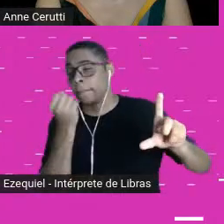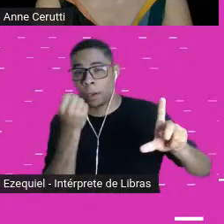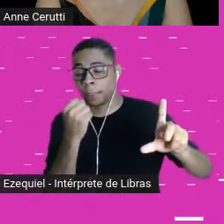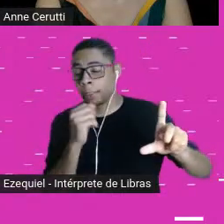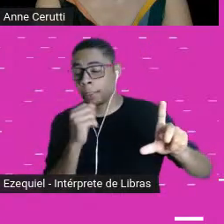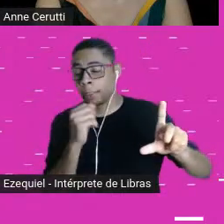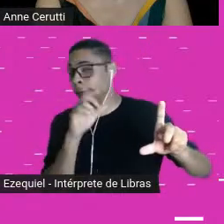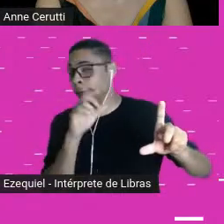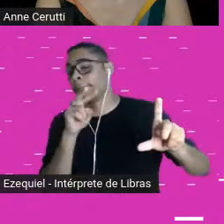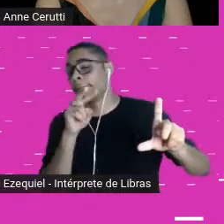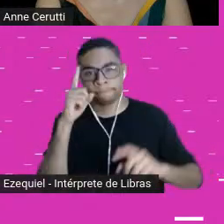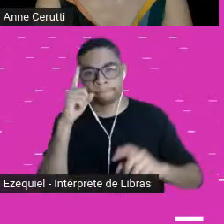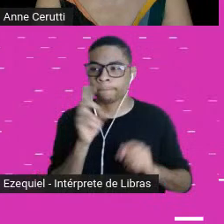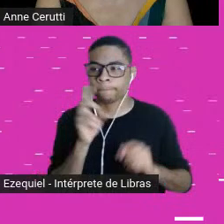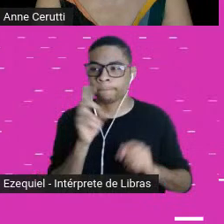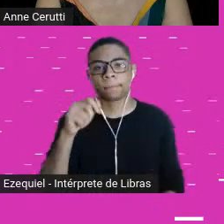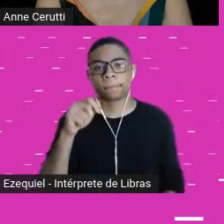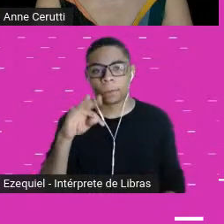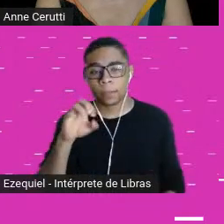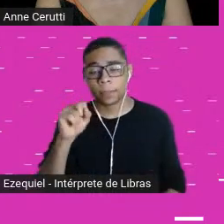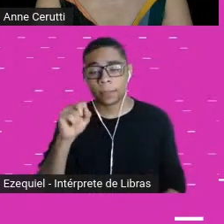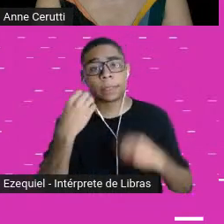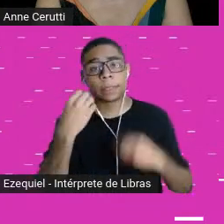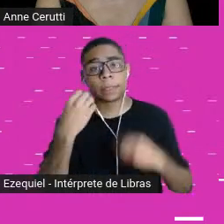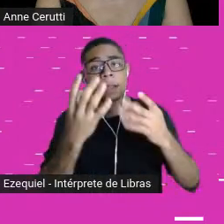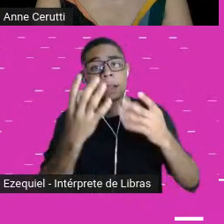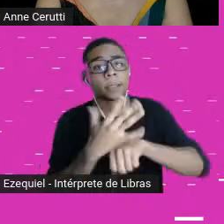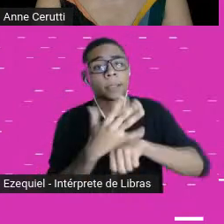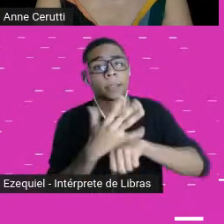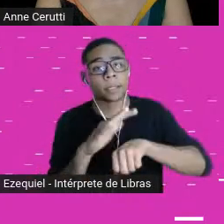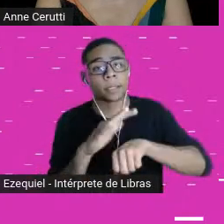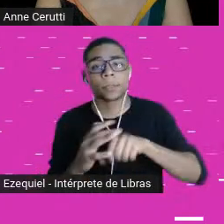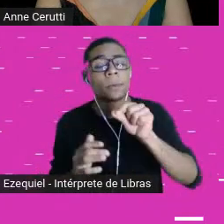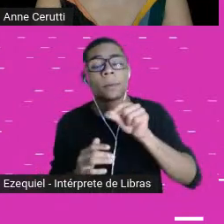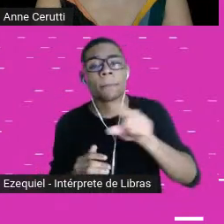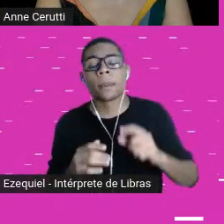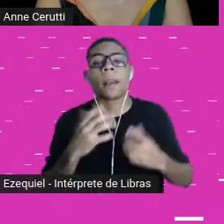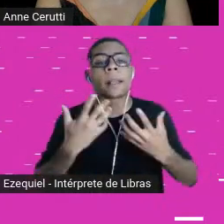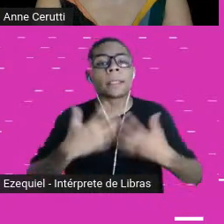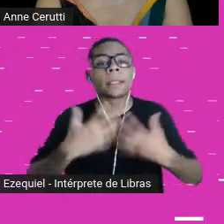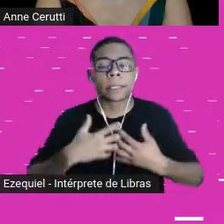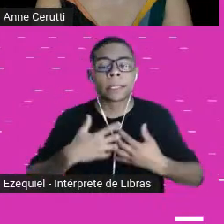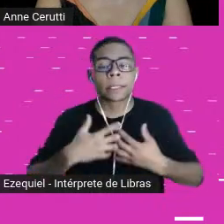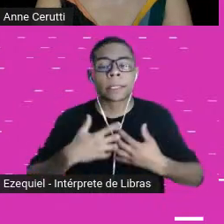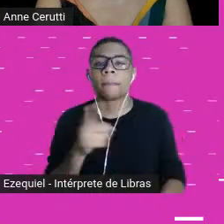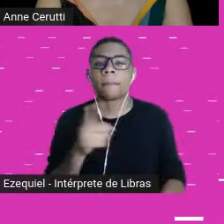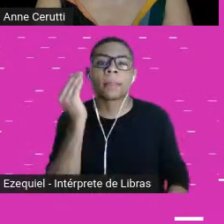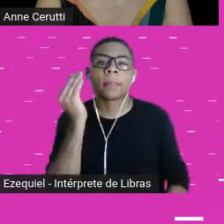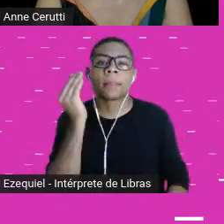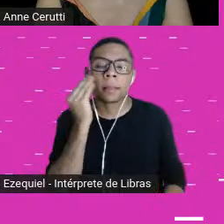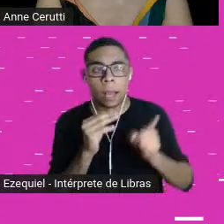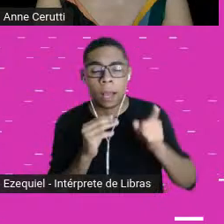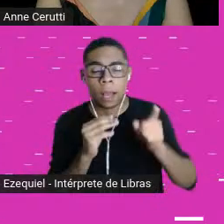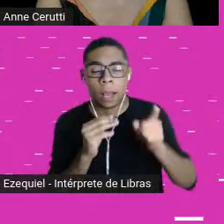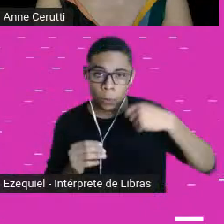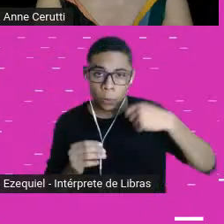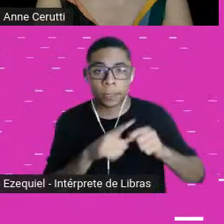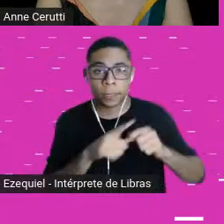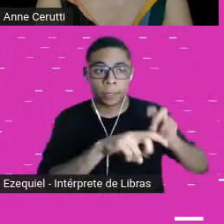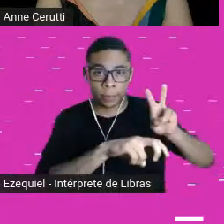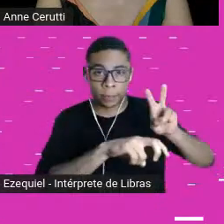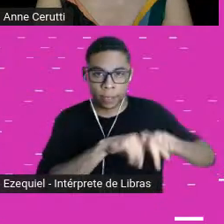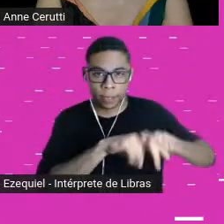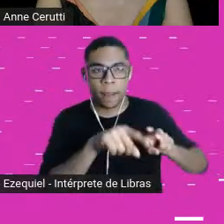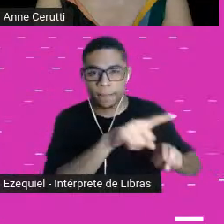gente jogar com os atores que ficavam sentados na plateia, e a gente tinha que ficar conduzindo eles